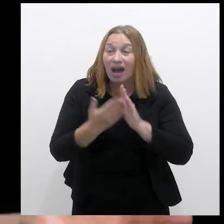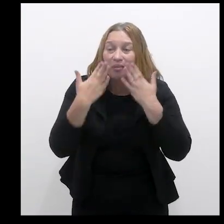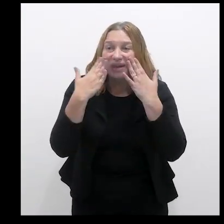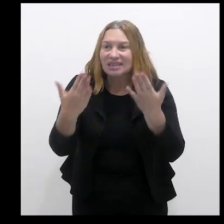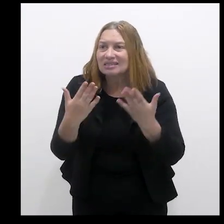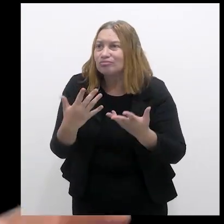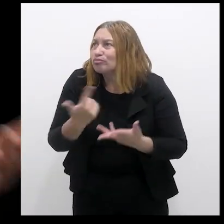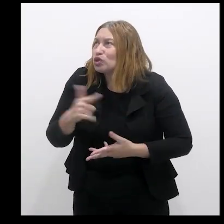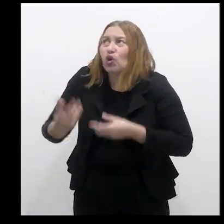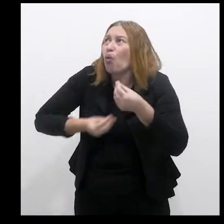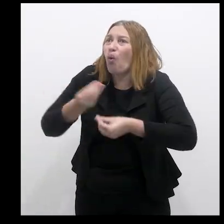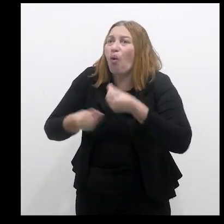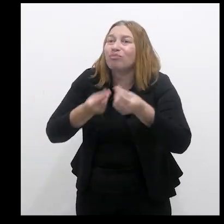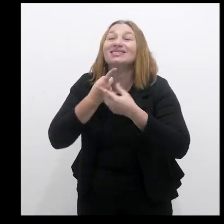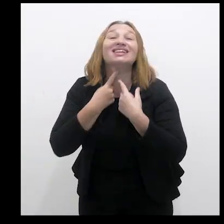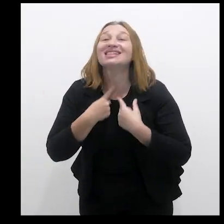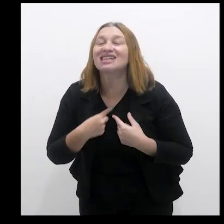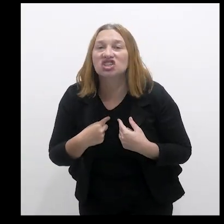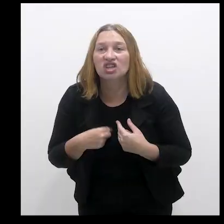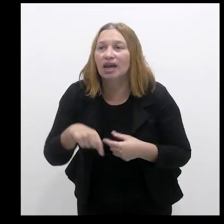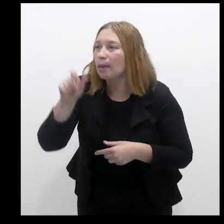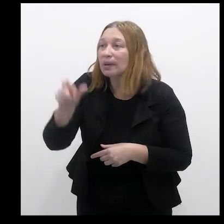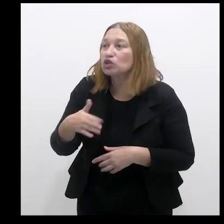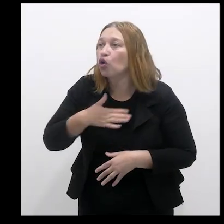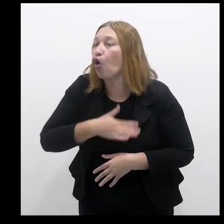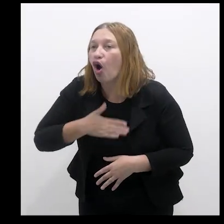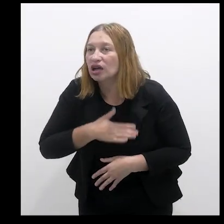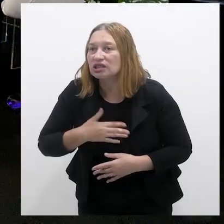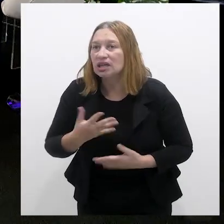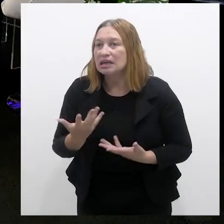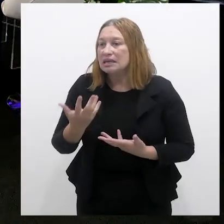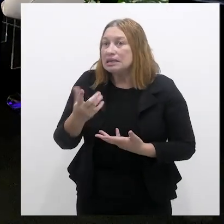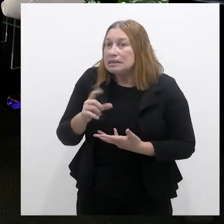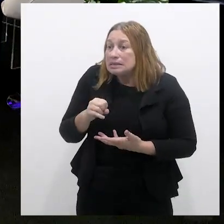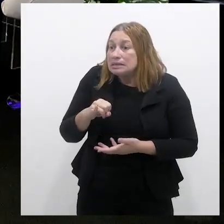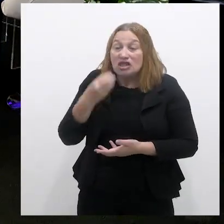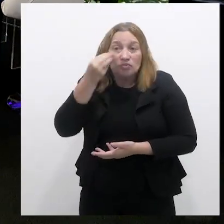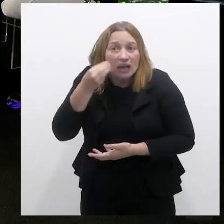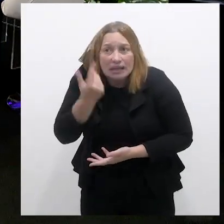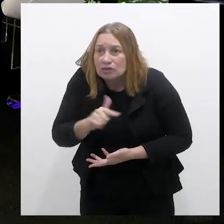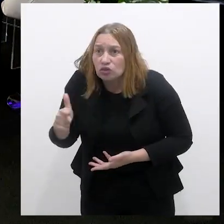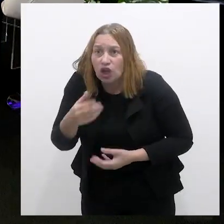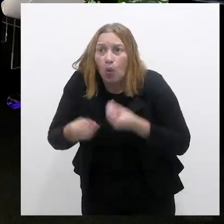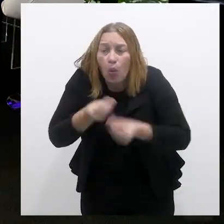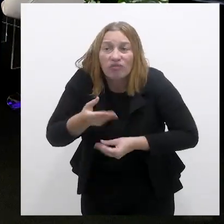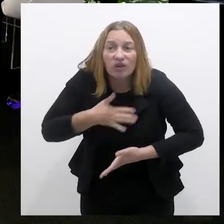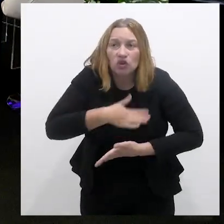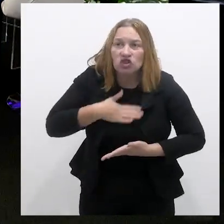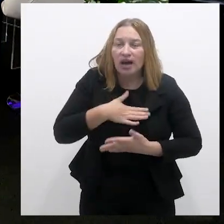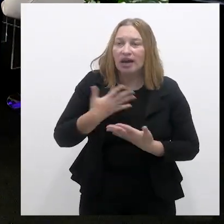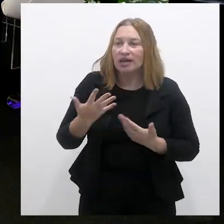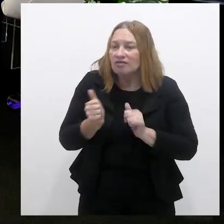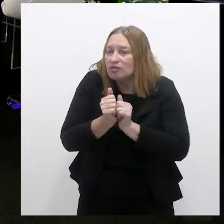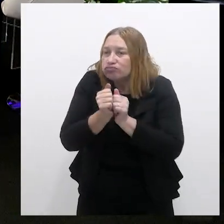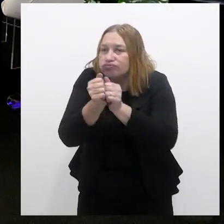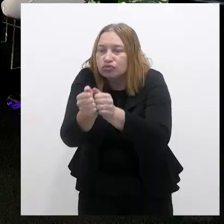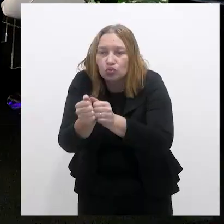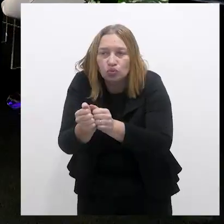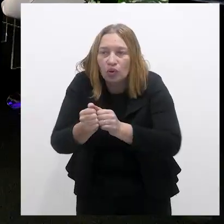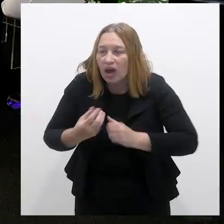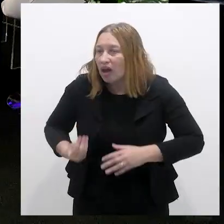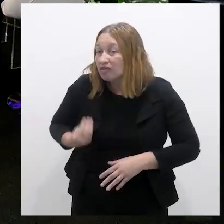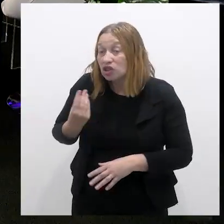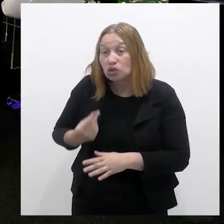não apresenta, não tem como você desejar que a pessoa goste daquilo. Se ela não ouve, como é que ela vai gostar? Claro. Não é? E ela vira uma companheira para a